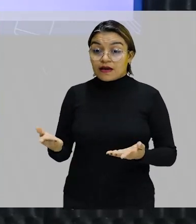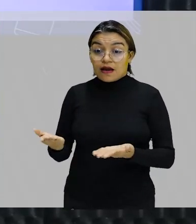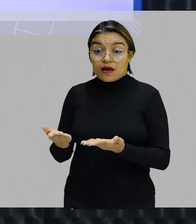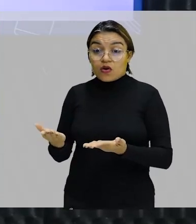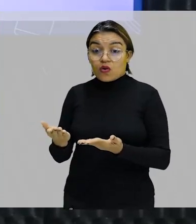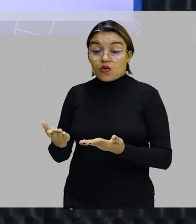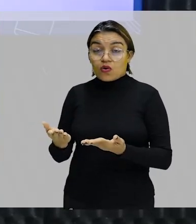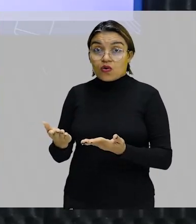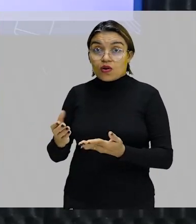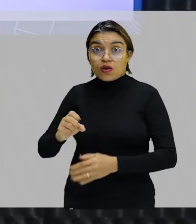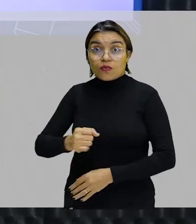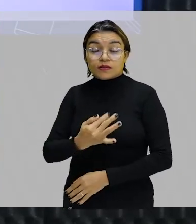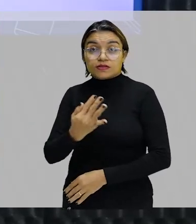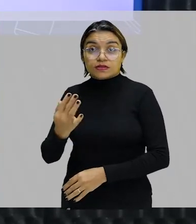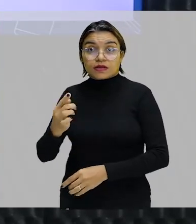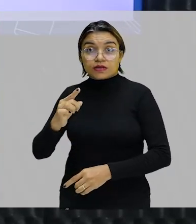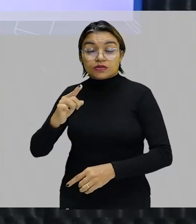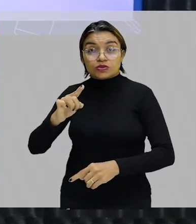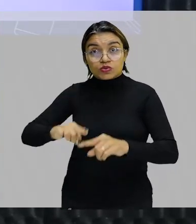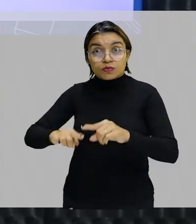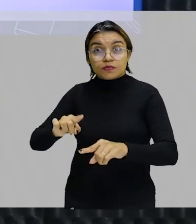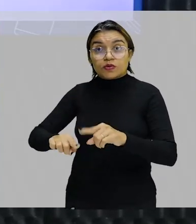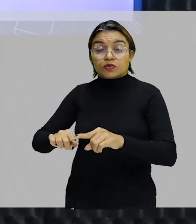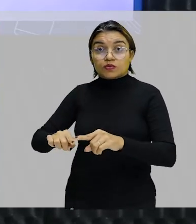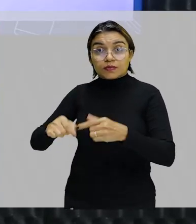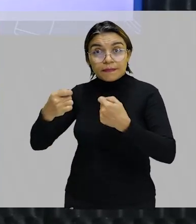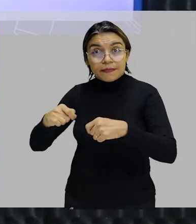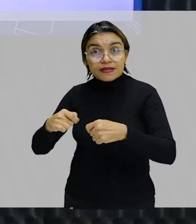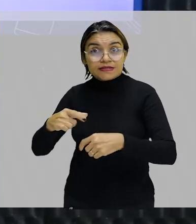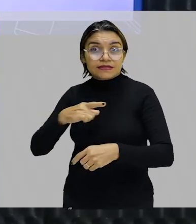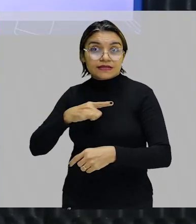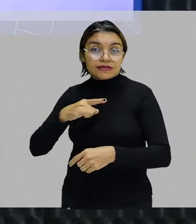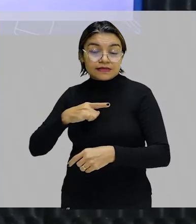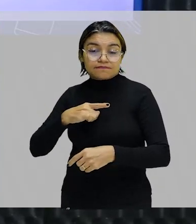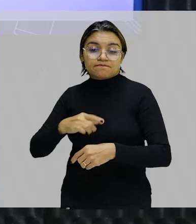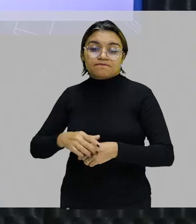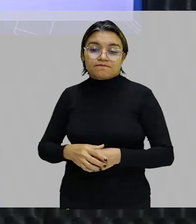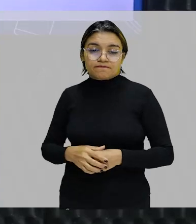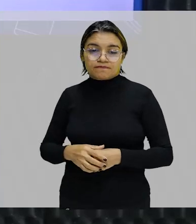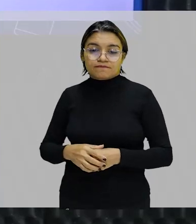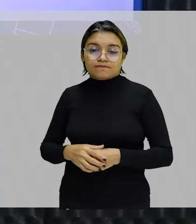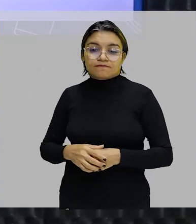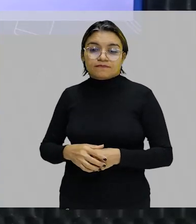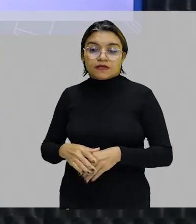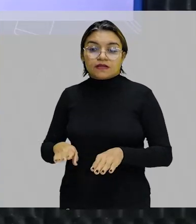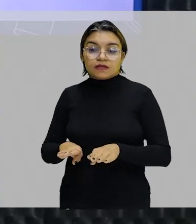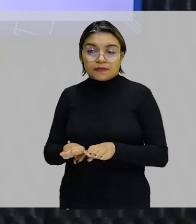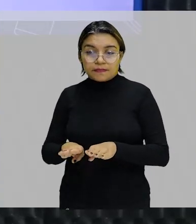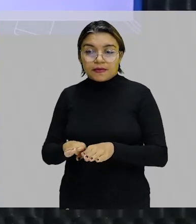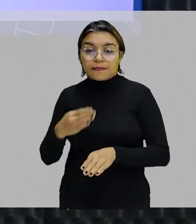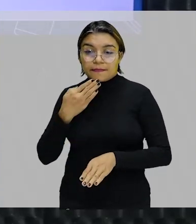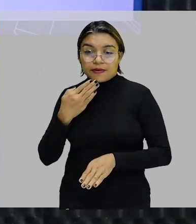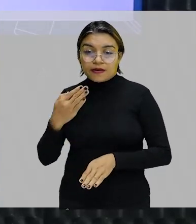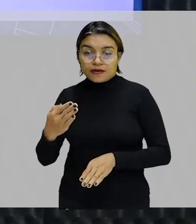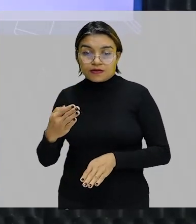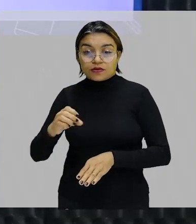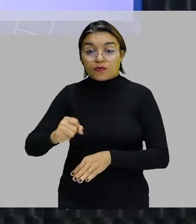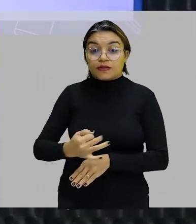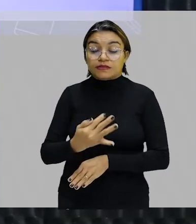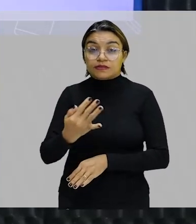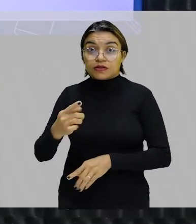dada a quantidade do produto que se deseja obter e pedida a quantidade do reagente